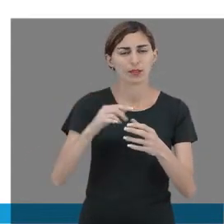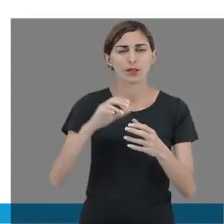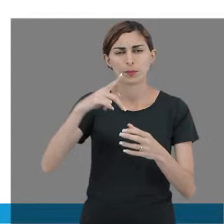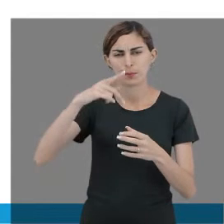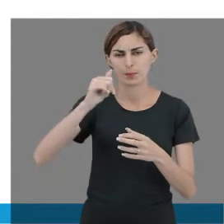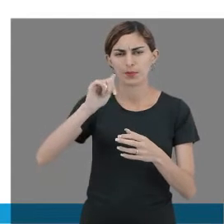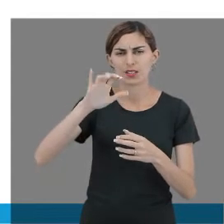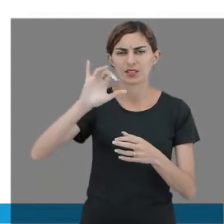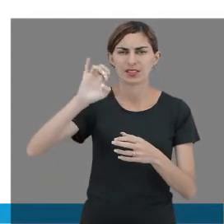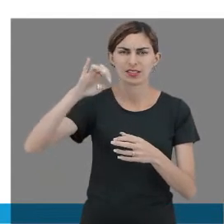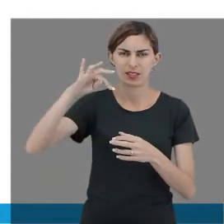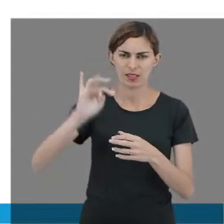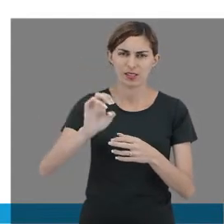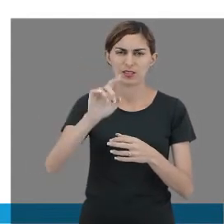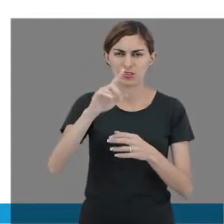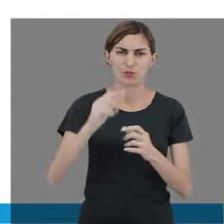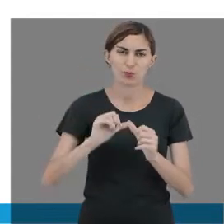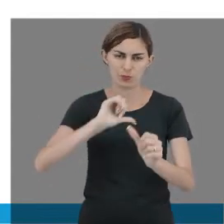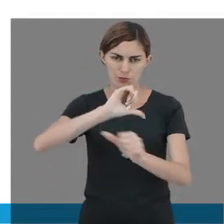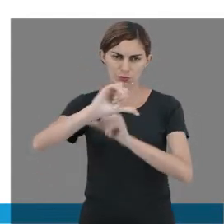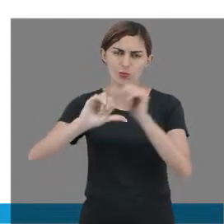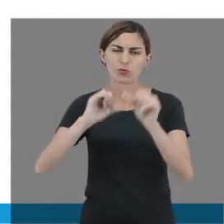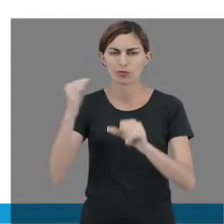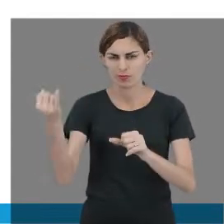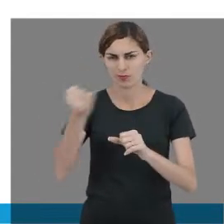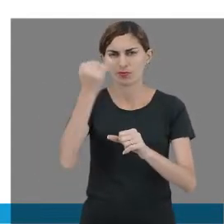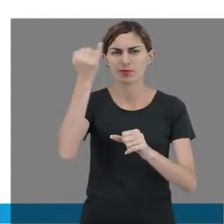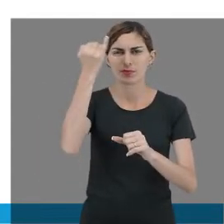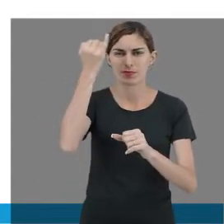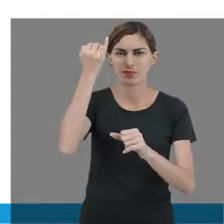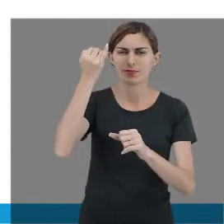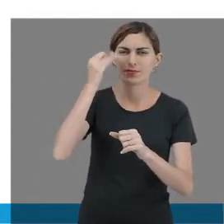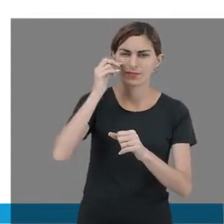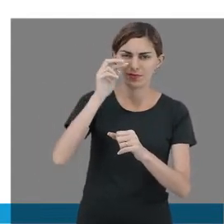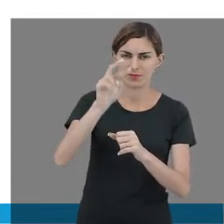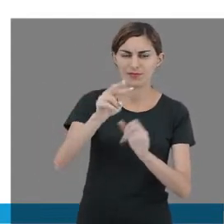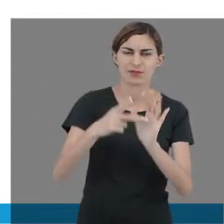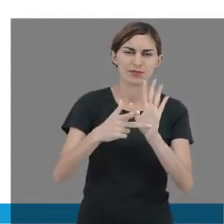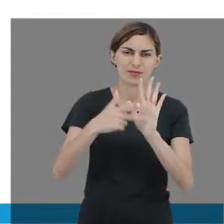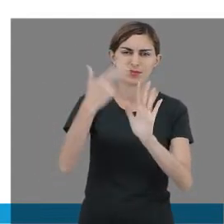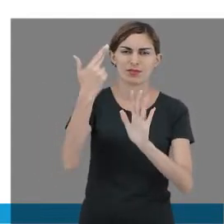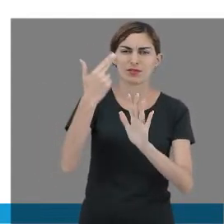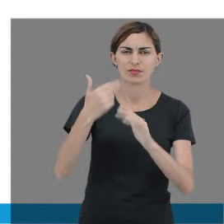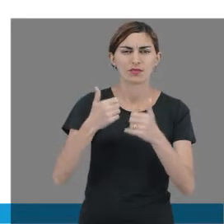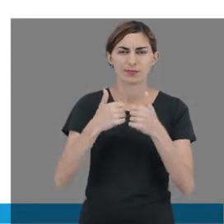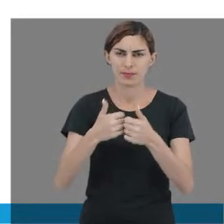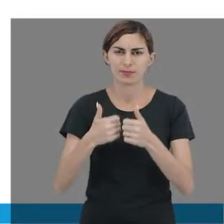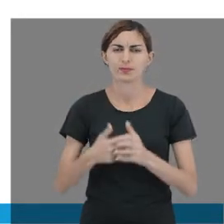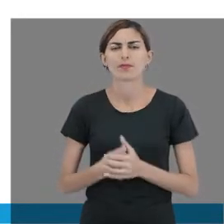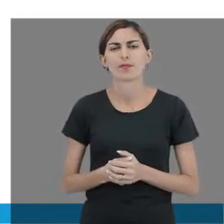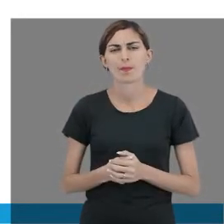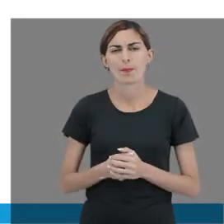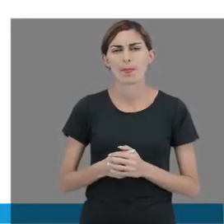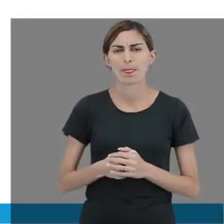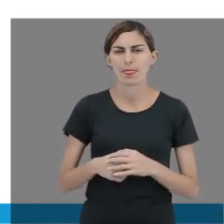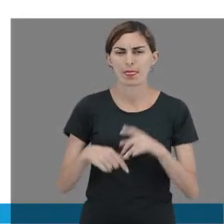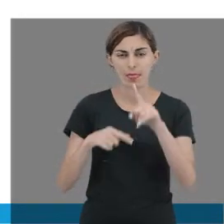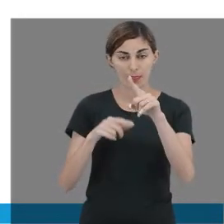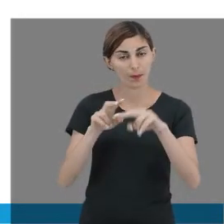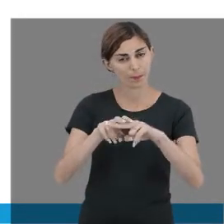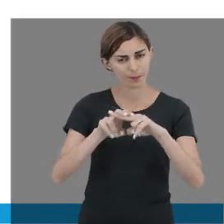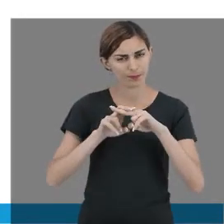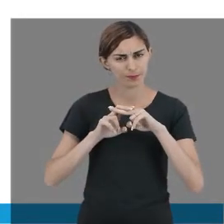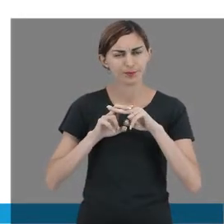mas só por uma alteração importante a gente terminou definindo cirurgia e ele está bem, né? Então, por causa